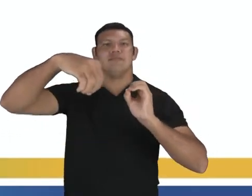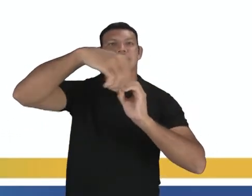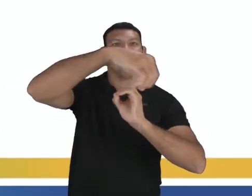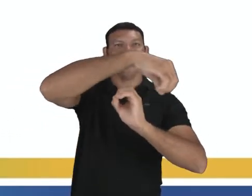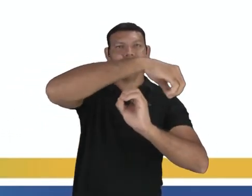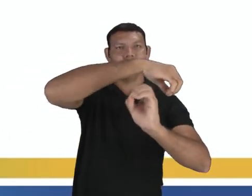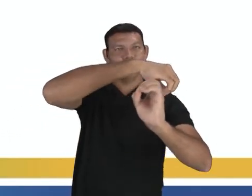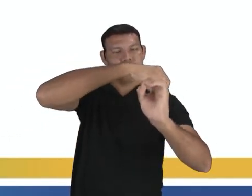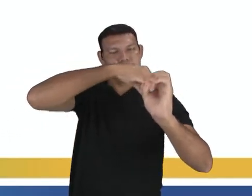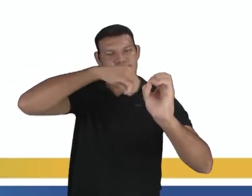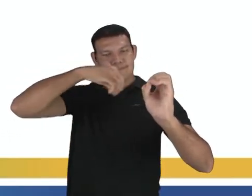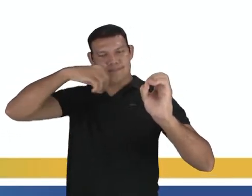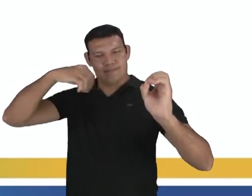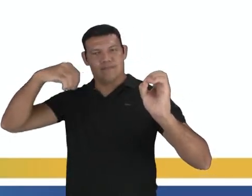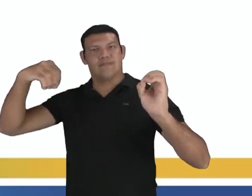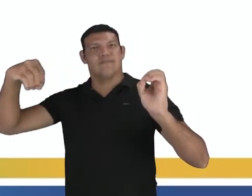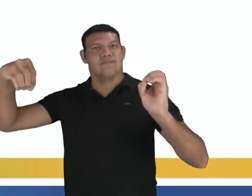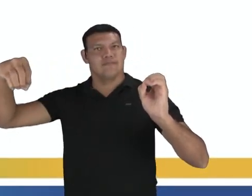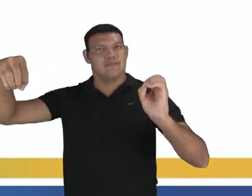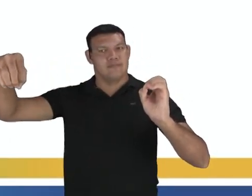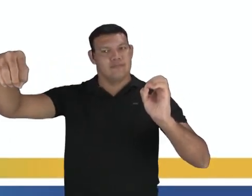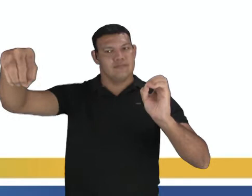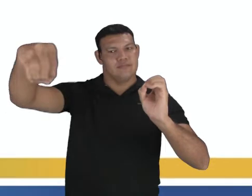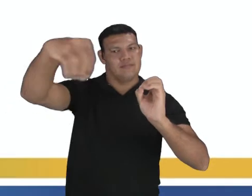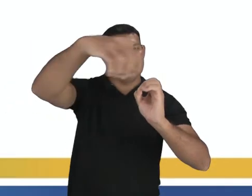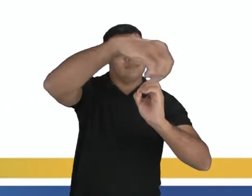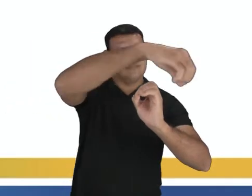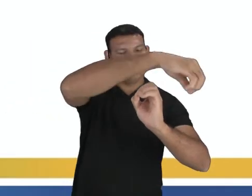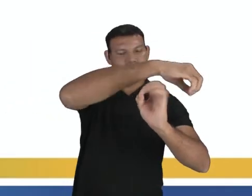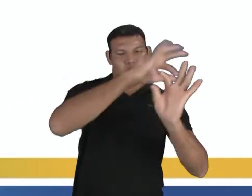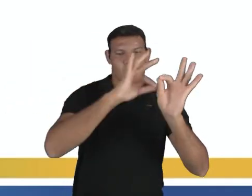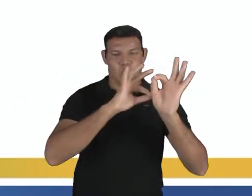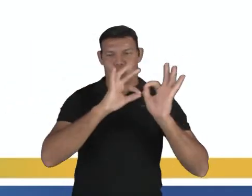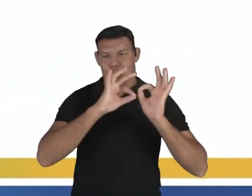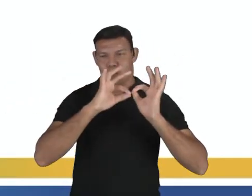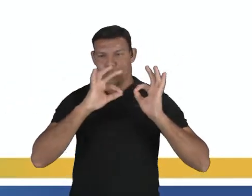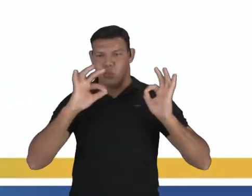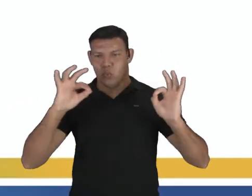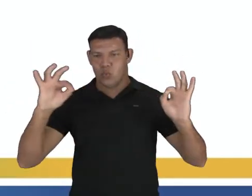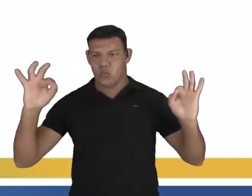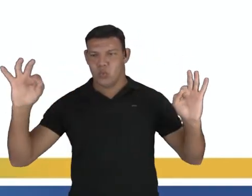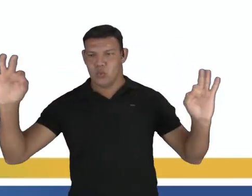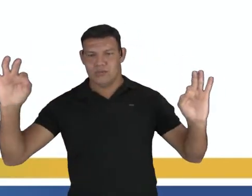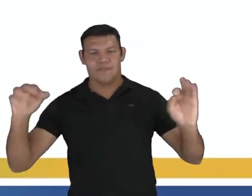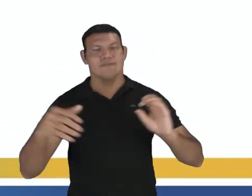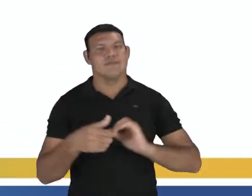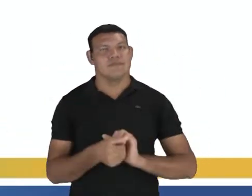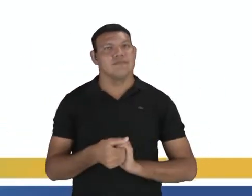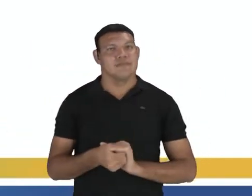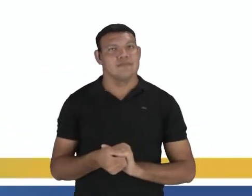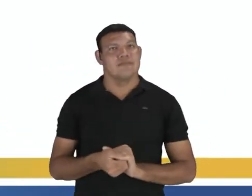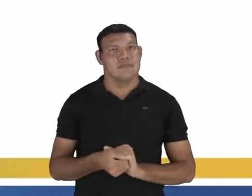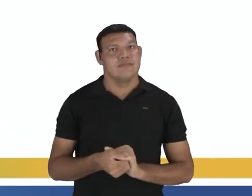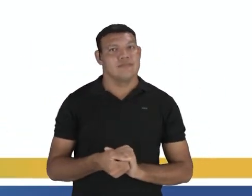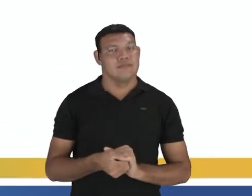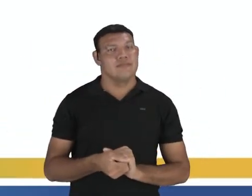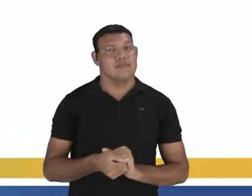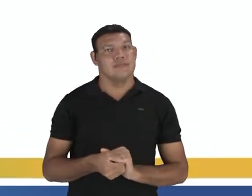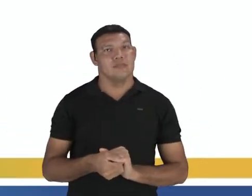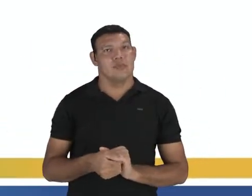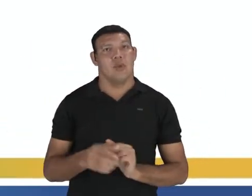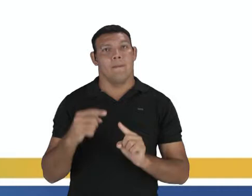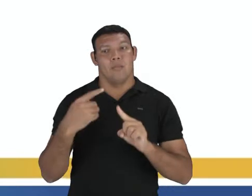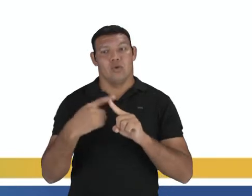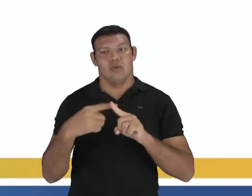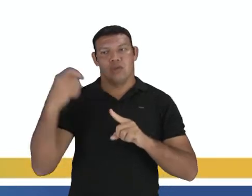órbita vai ser esse caminho, essa trajetória que o planeta descreve em torno do céu, do Sol, tendo em vista que o sistema era